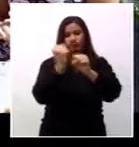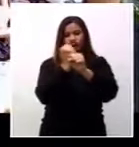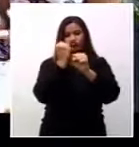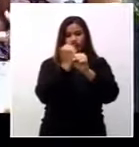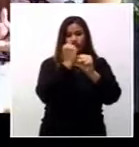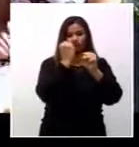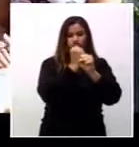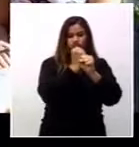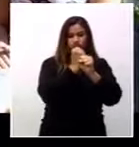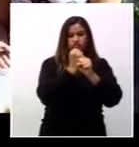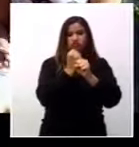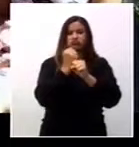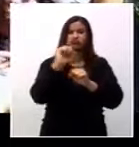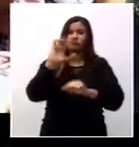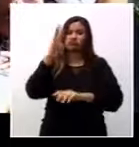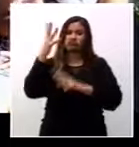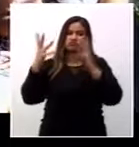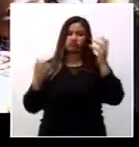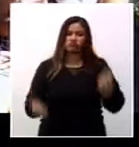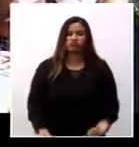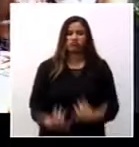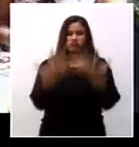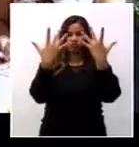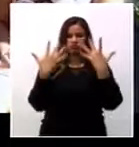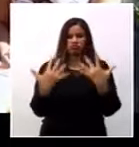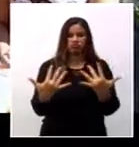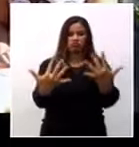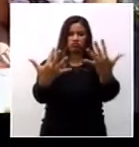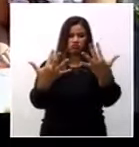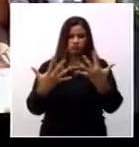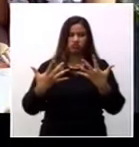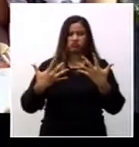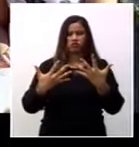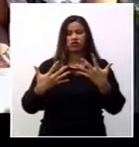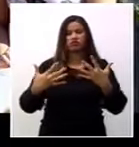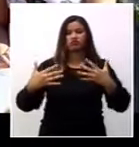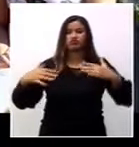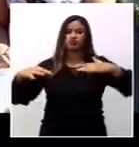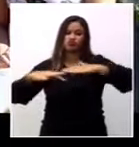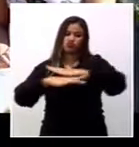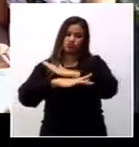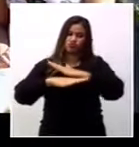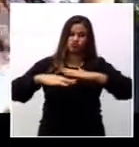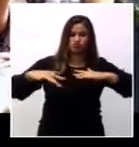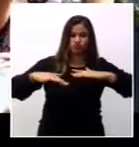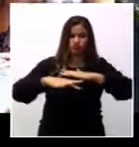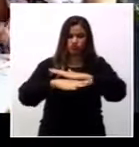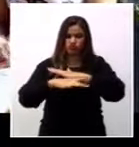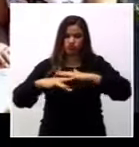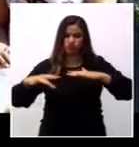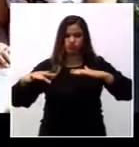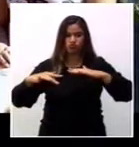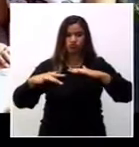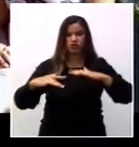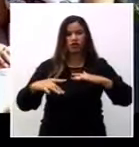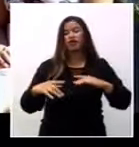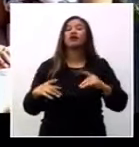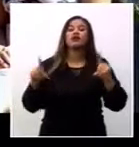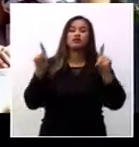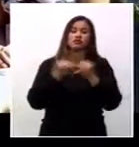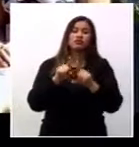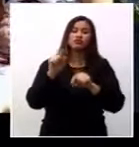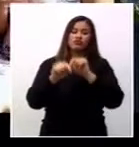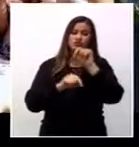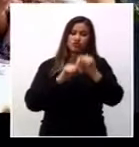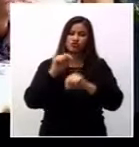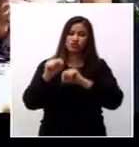construções, plantações, uma estrada aqui em primeiro plano, certo? Mas note também que